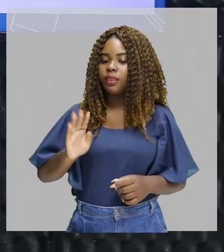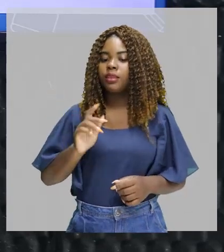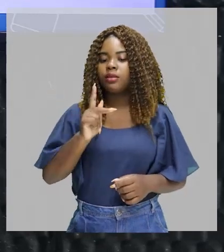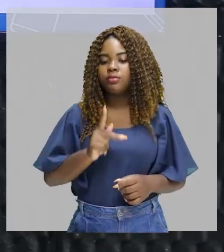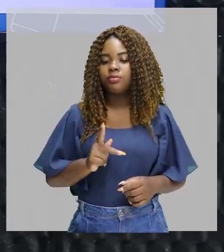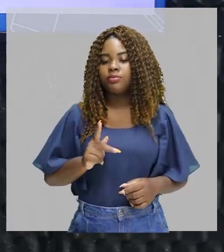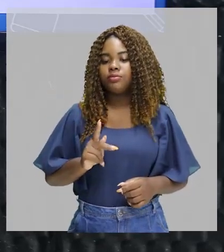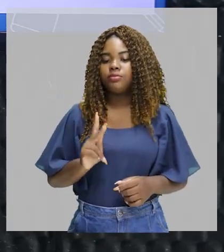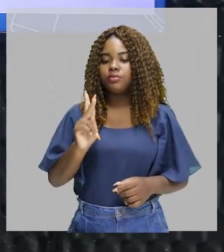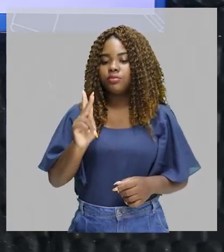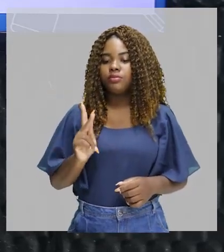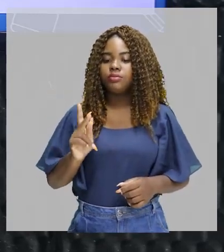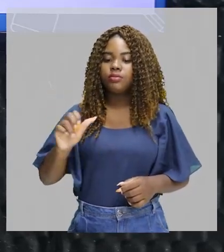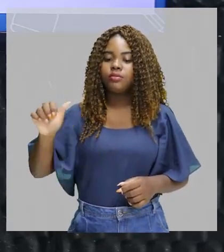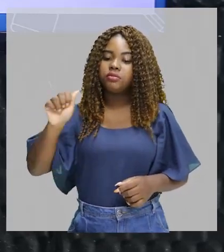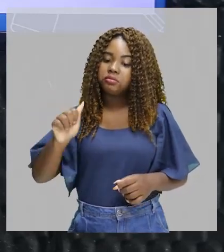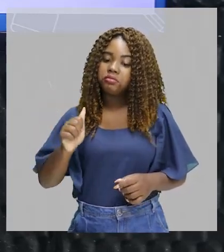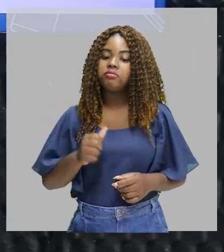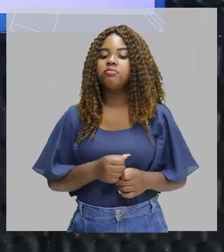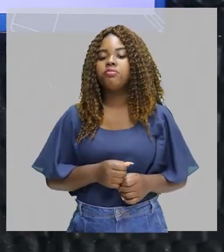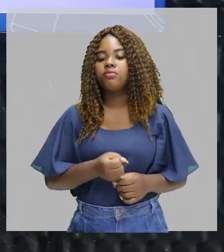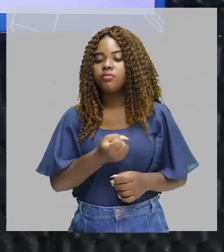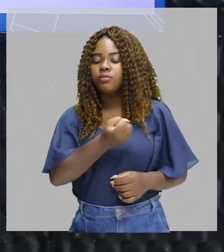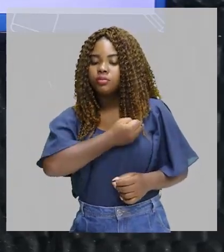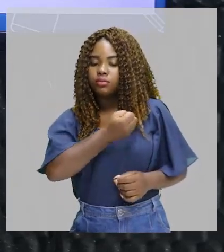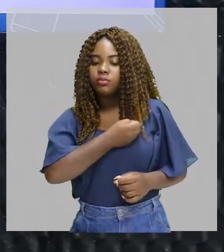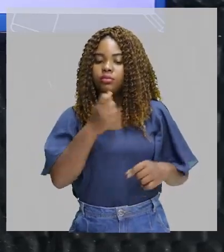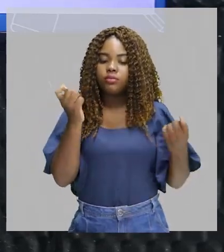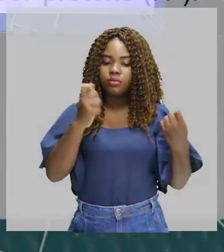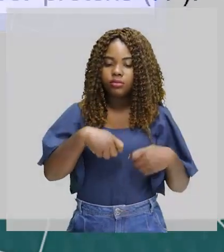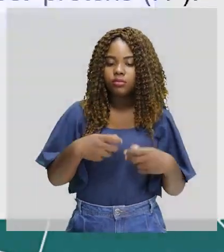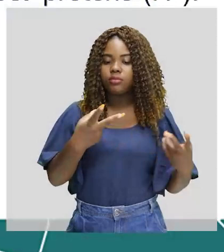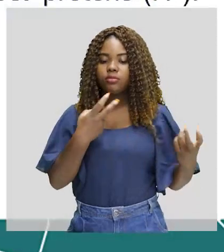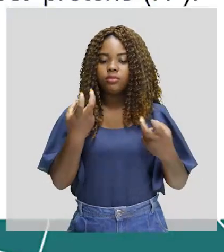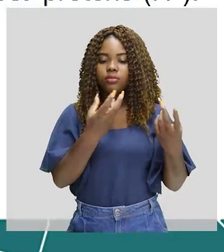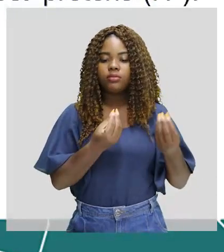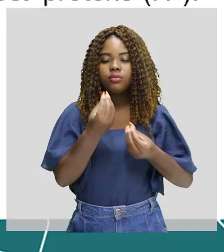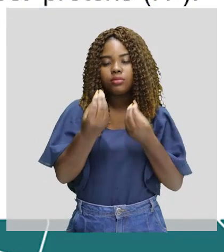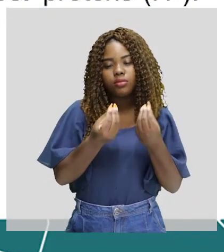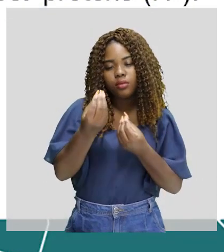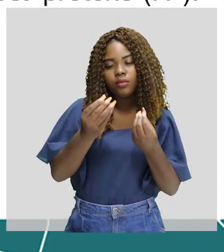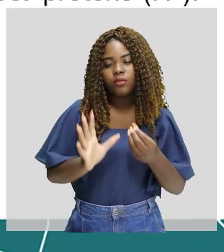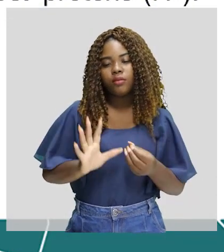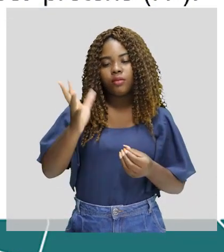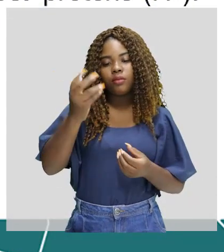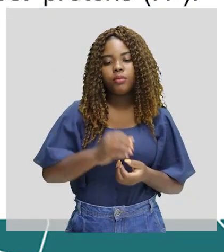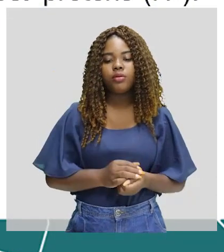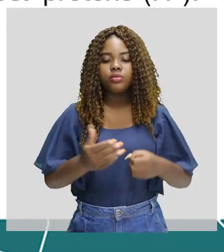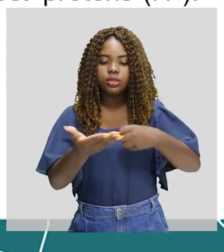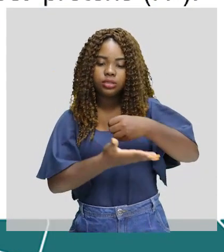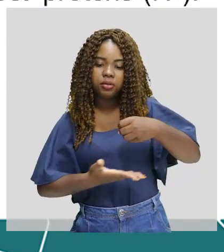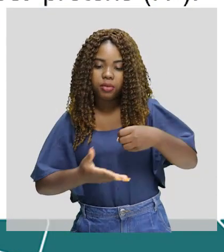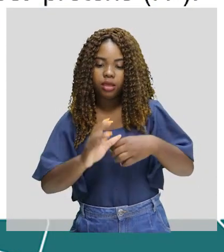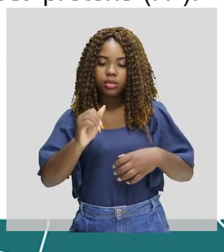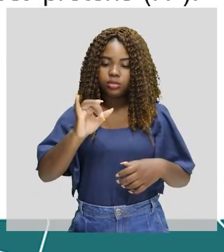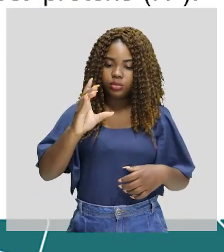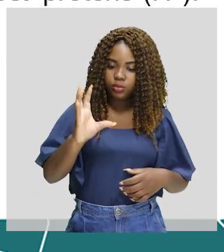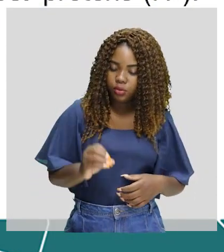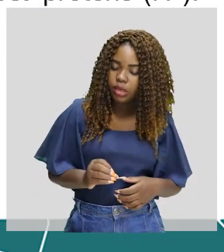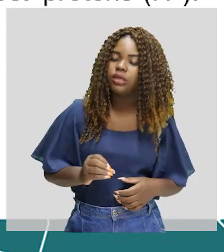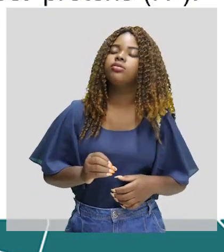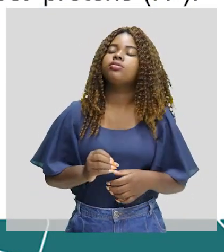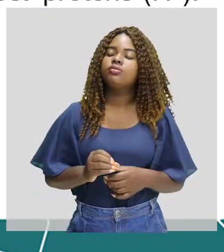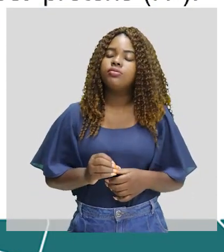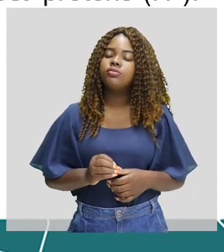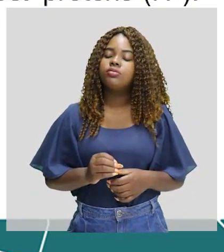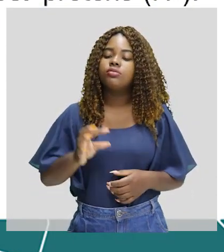são grandezas que nos permitem estimar a força do ácido, a força da base, certo? Segundo